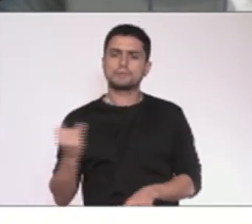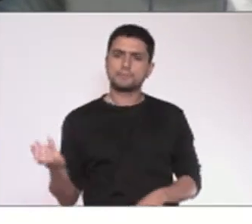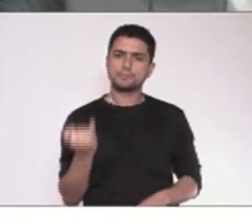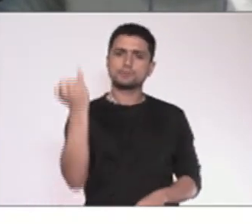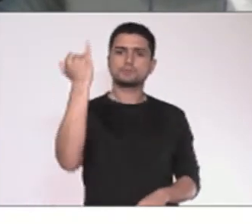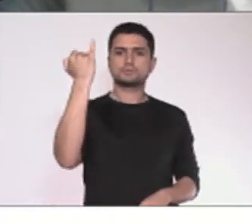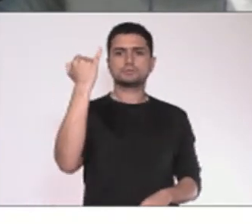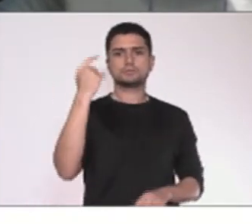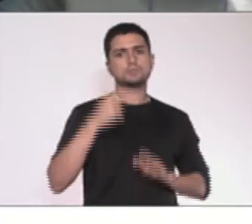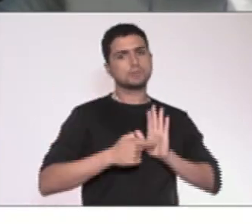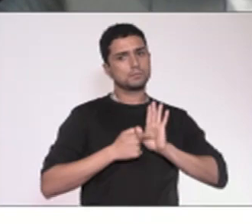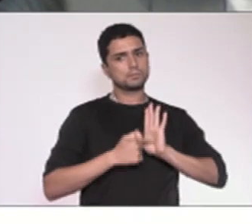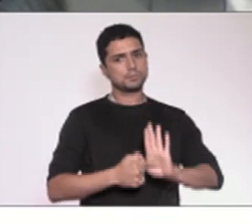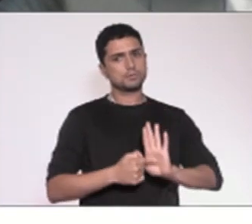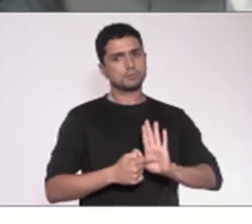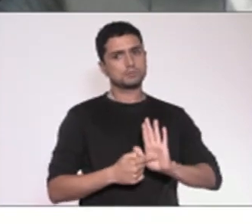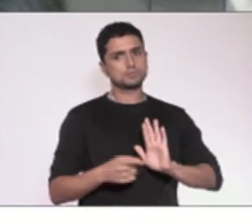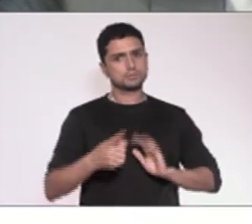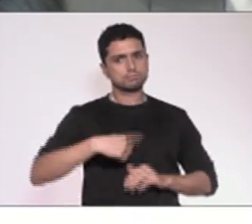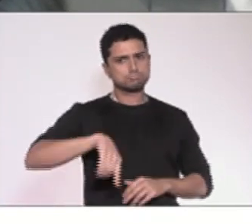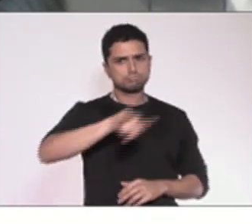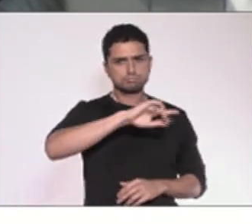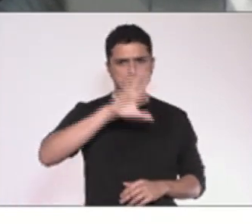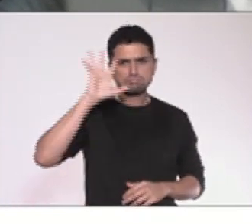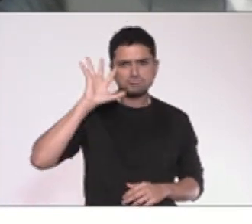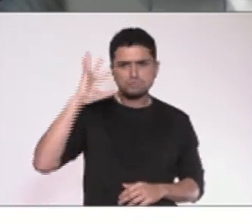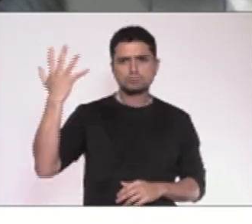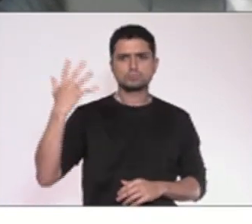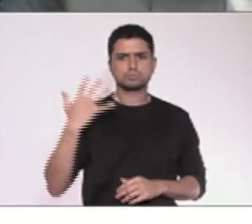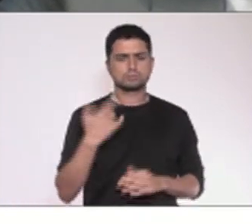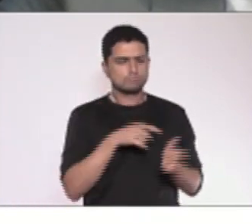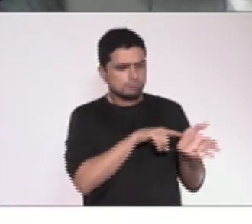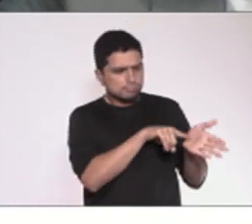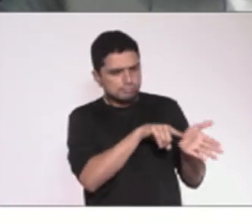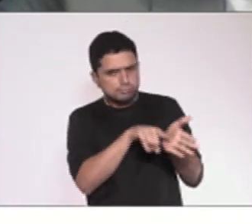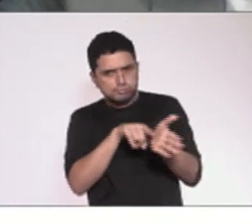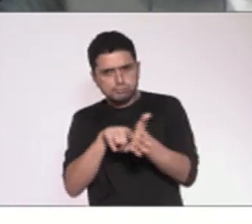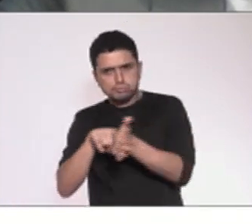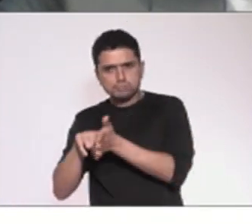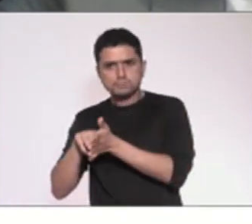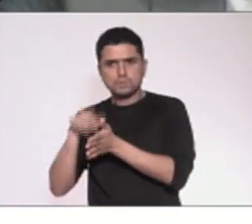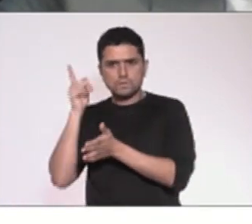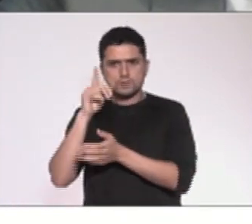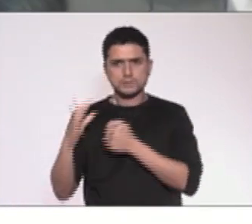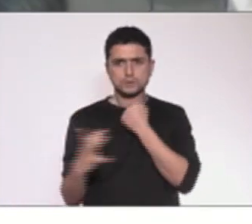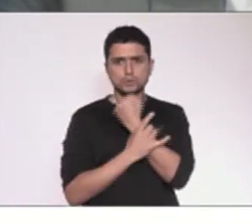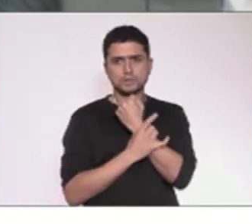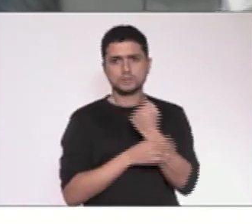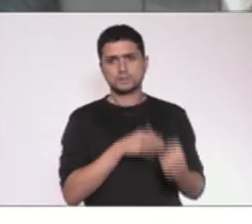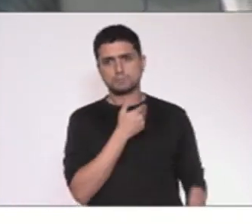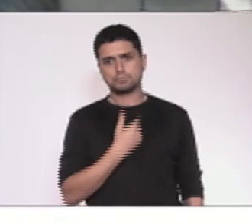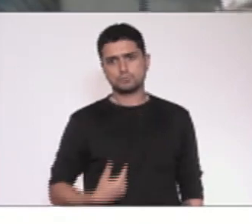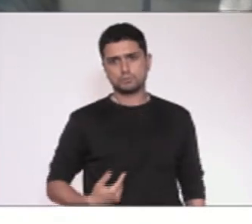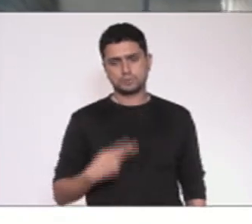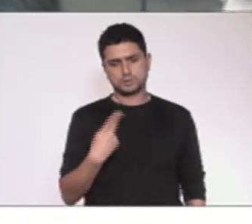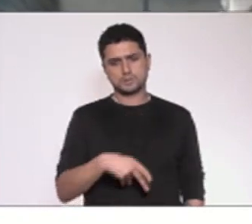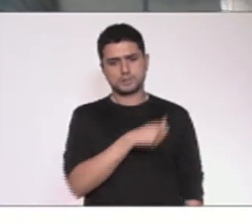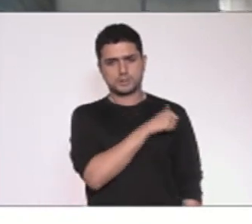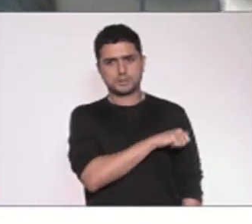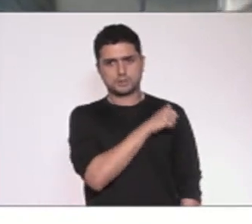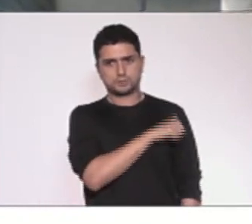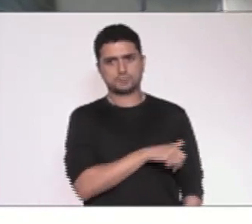reflexos e para as soluções que nós temos alcançado em termos de segurança pública no nosso